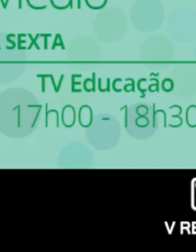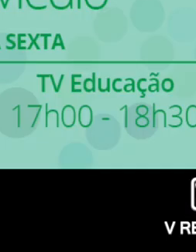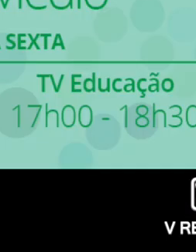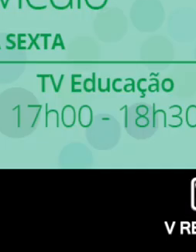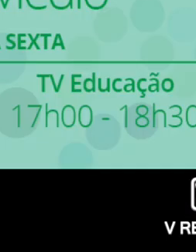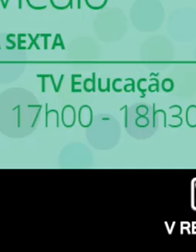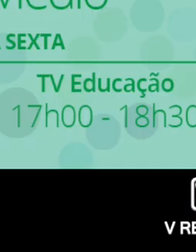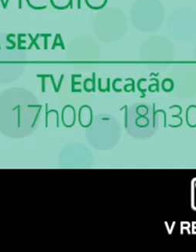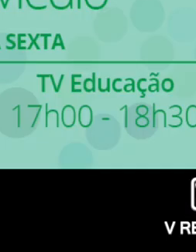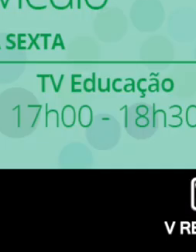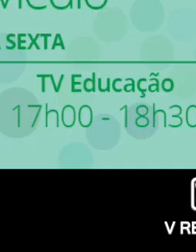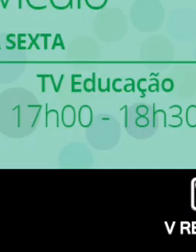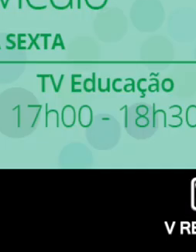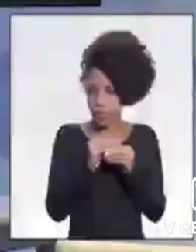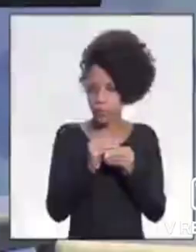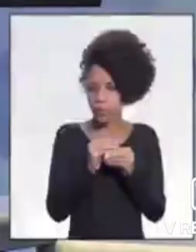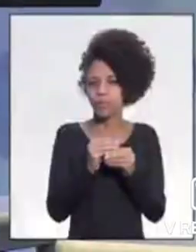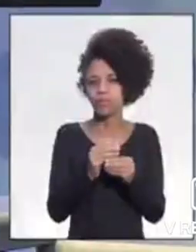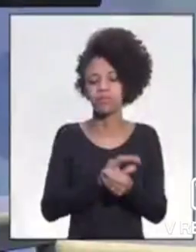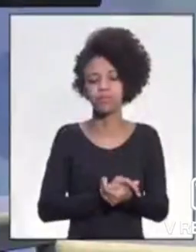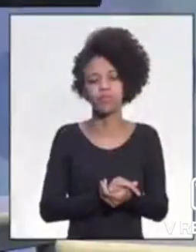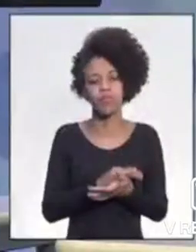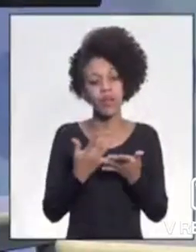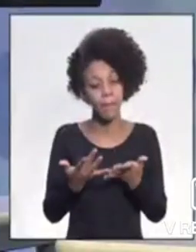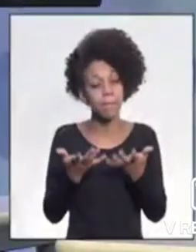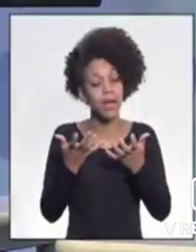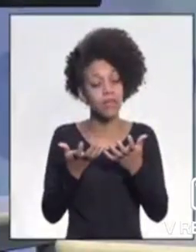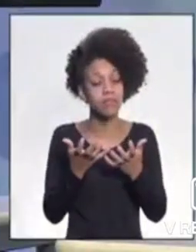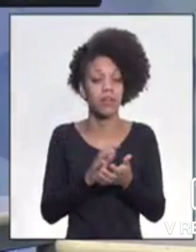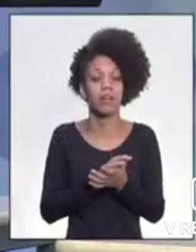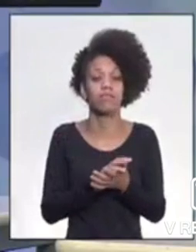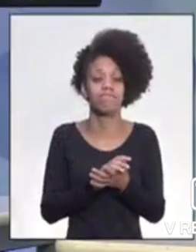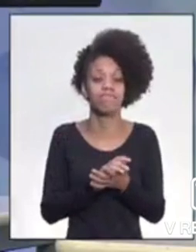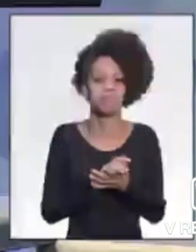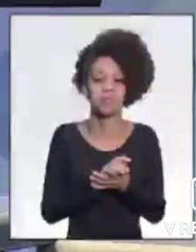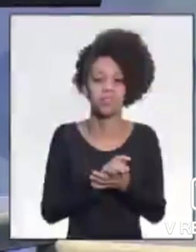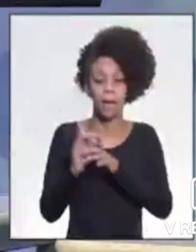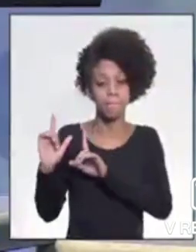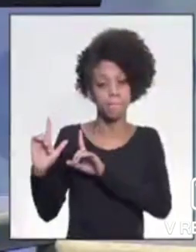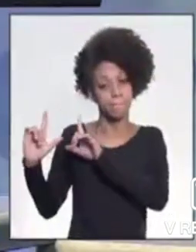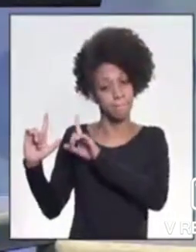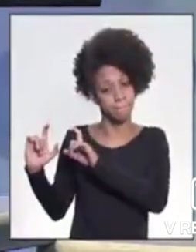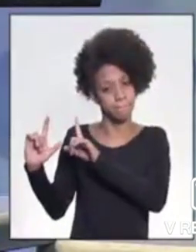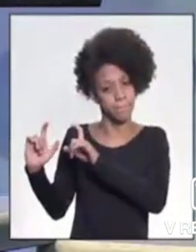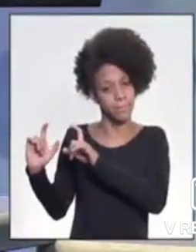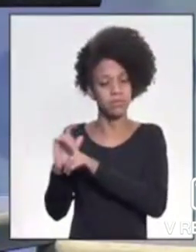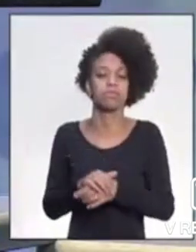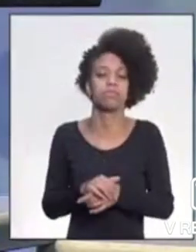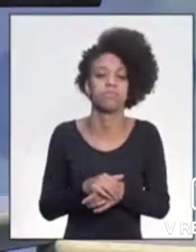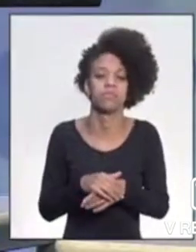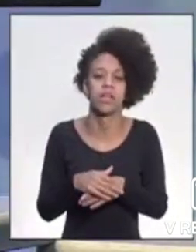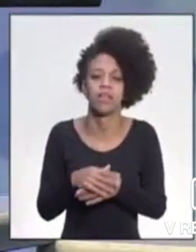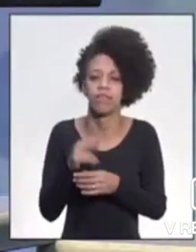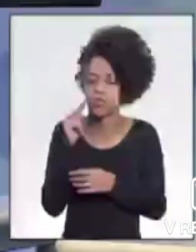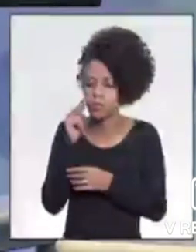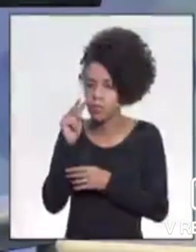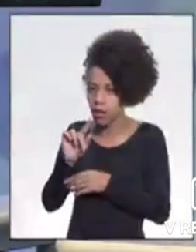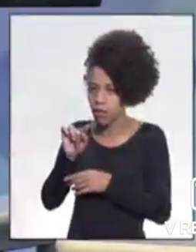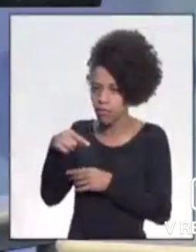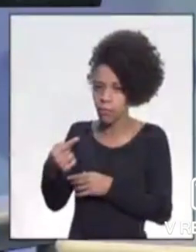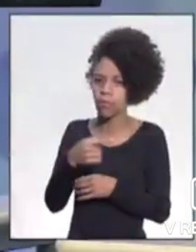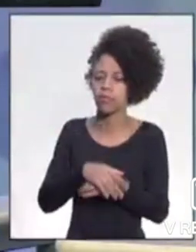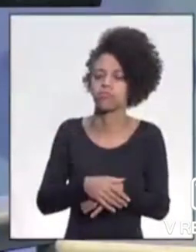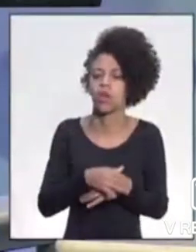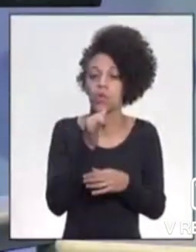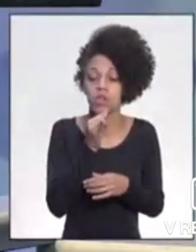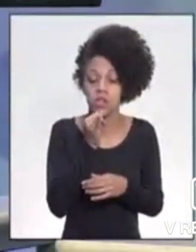Vamos colocar um resuminho aqui para vocês na tela, né? Para quem quiser printar a tela, né? Vocês olharem aqui na sequência os